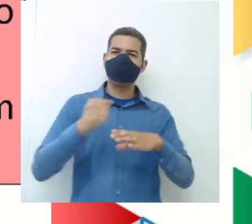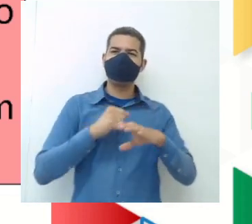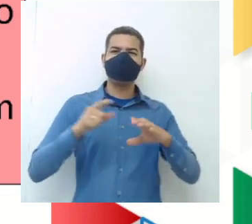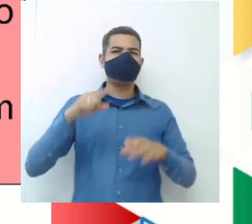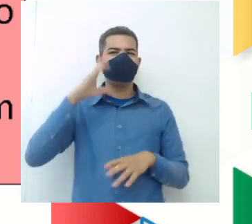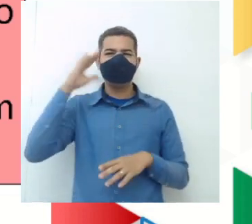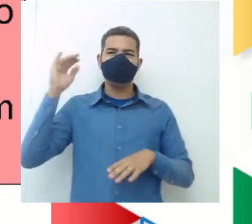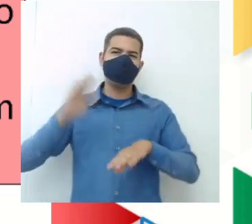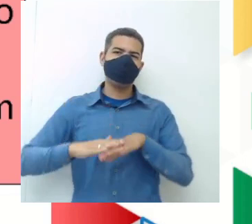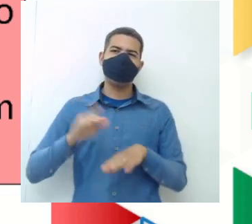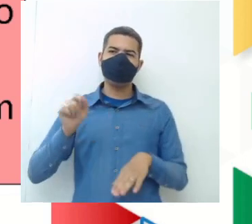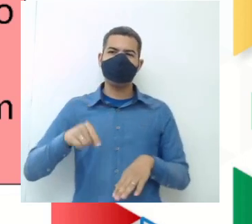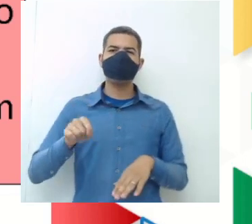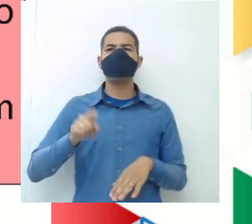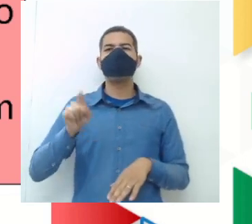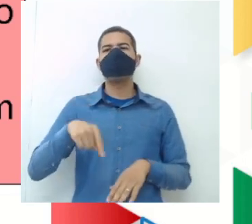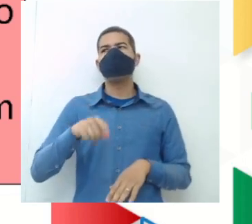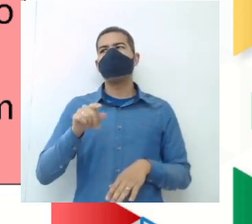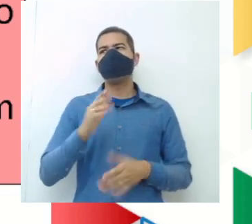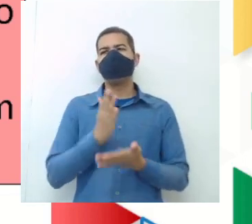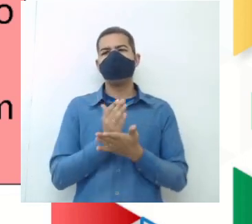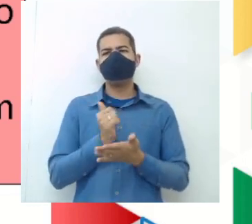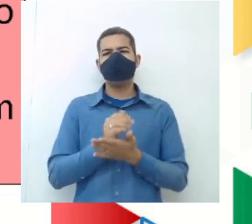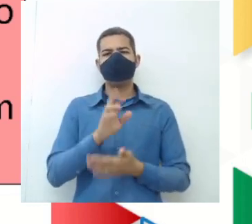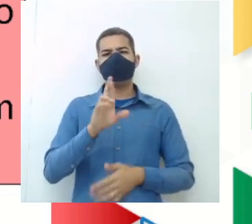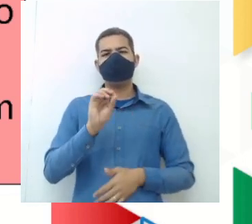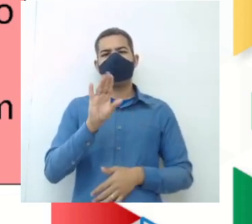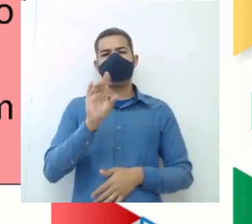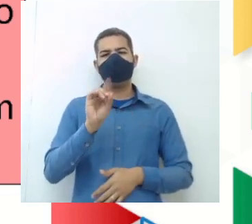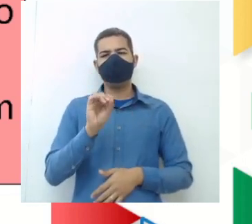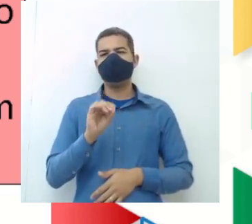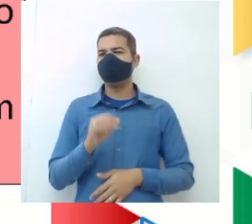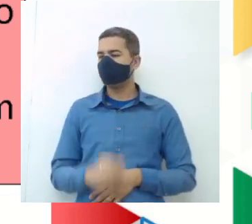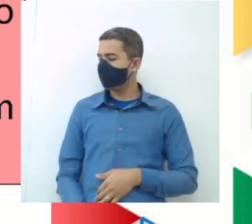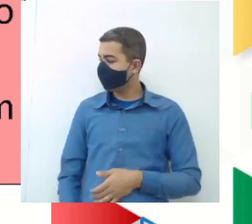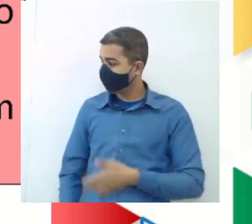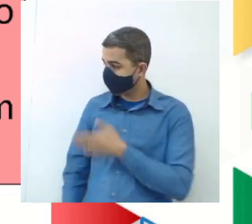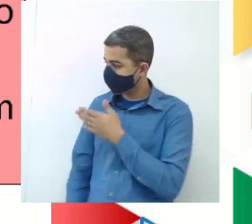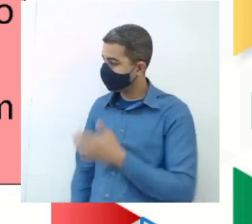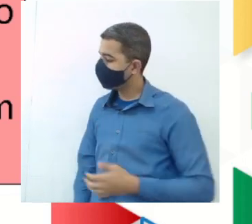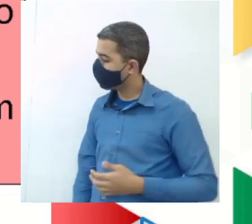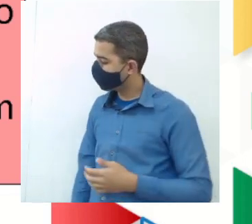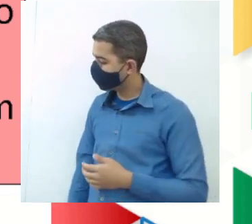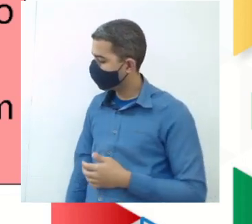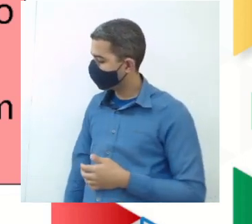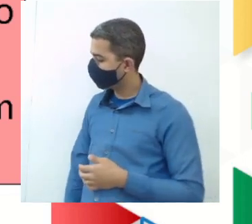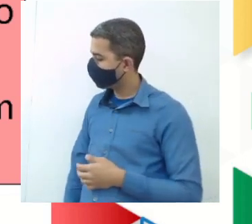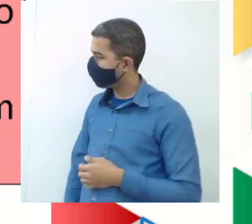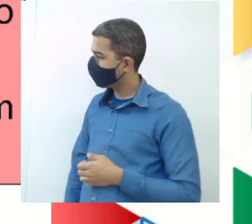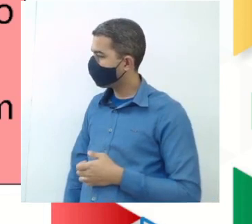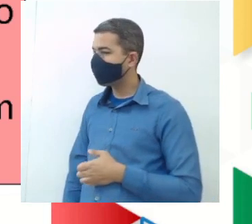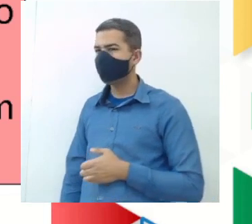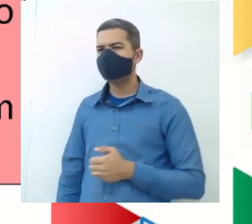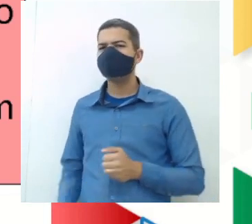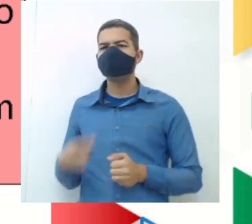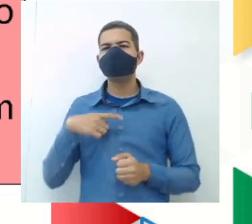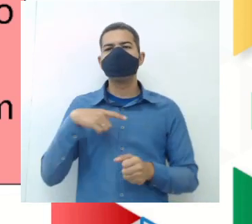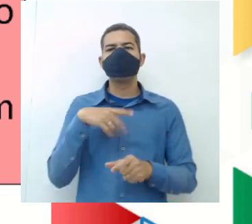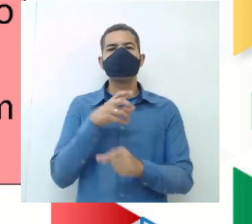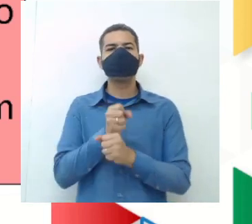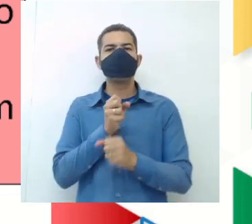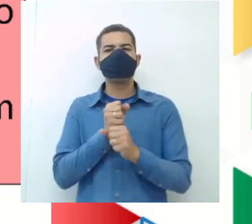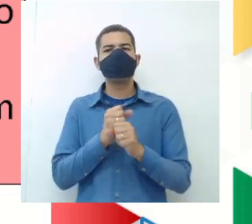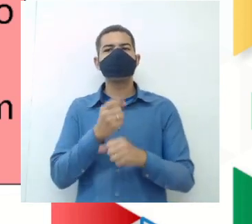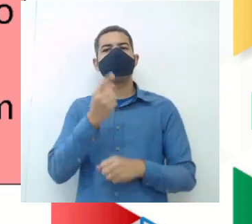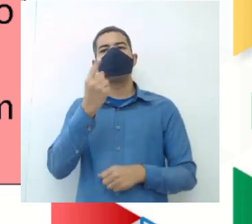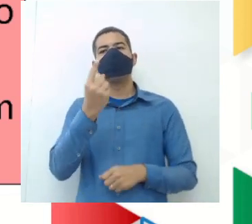de Pernambuco, tá? Que é o bolo de rolo. Esse que vocês estão vendo aí. Veja os ingredientes que estão apresentados na forma fracionária. Calcule uma